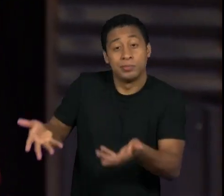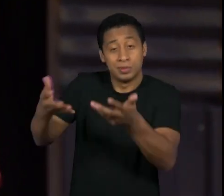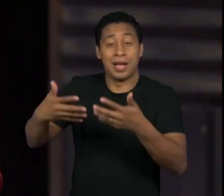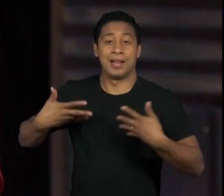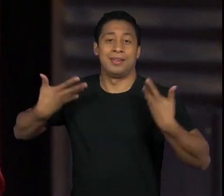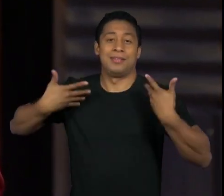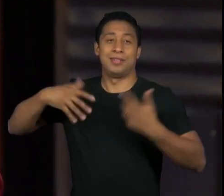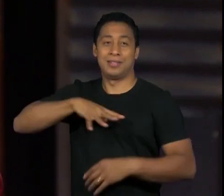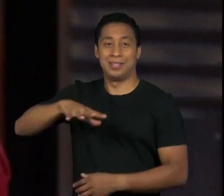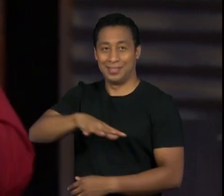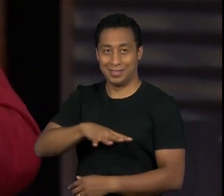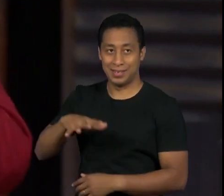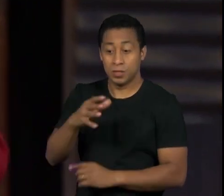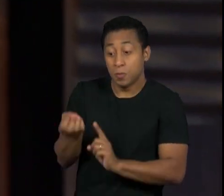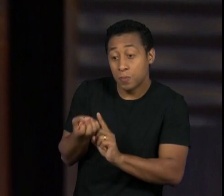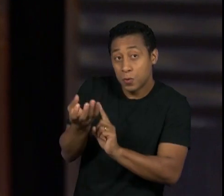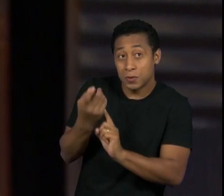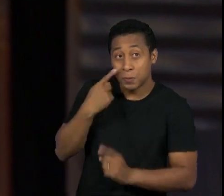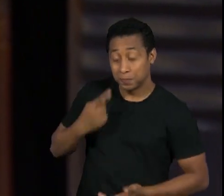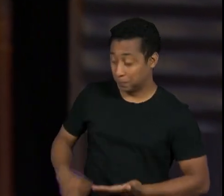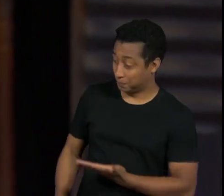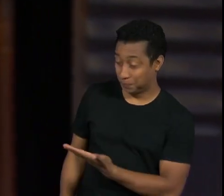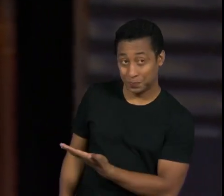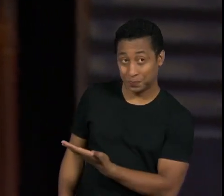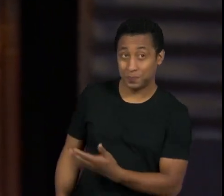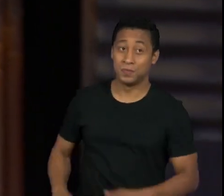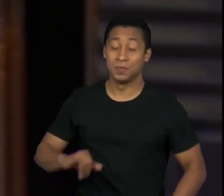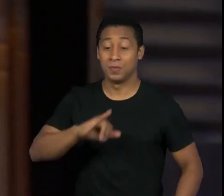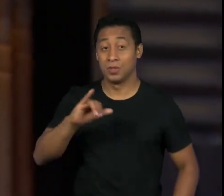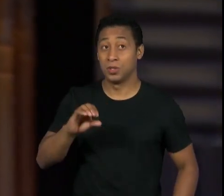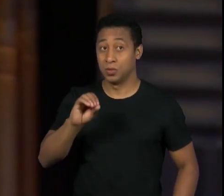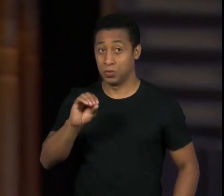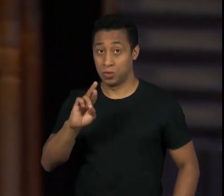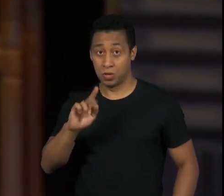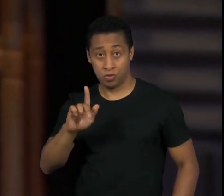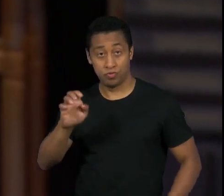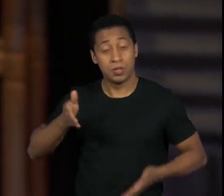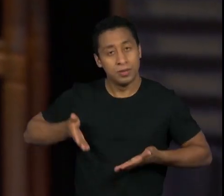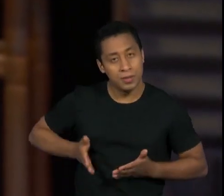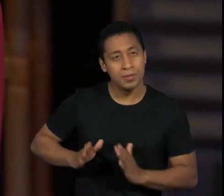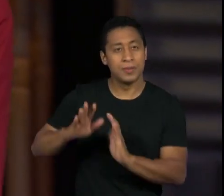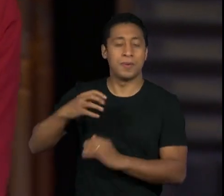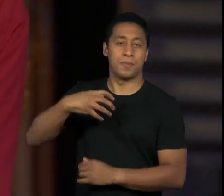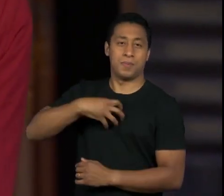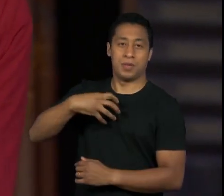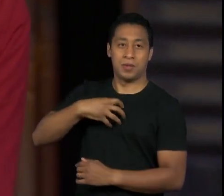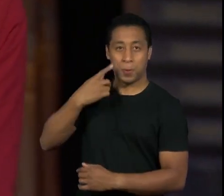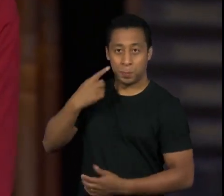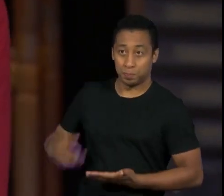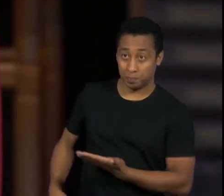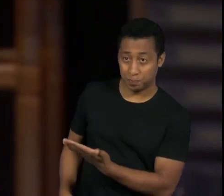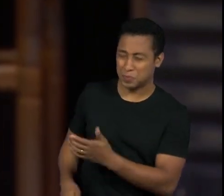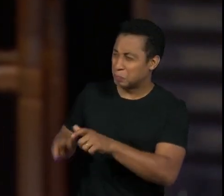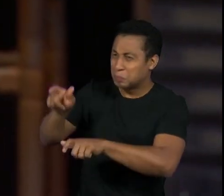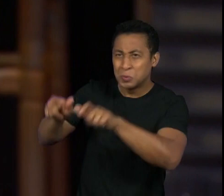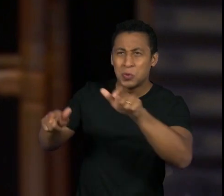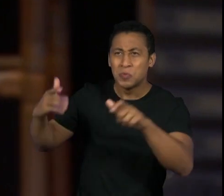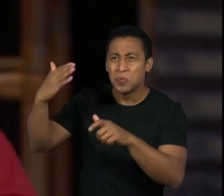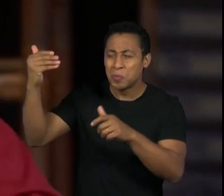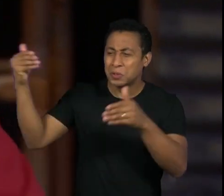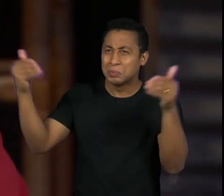Pontual, poeta de Santo Amaro da Purificação, no Recôncavo Baiano, cidade de onde vieram Assis Valente, Caetano